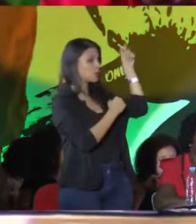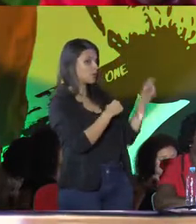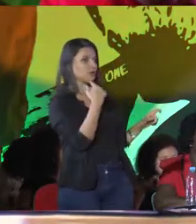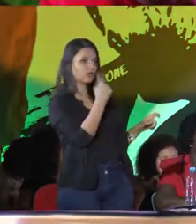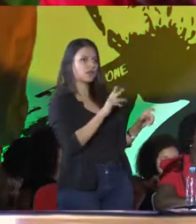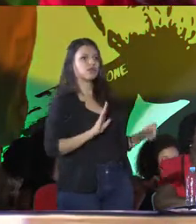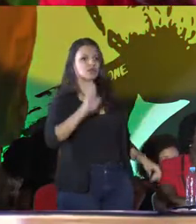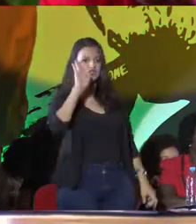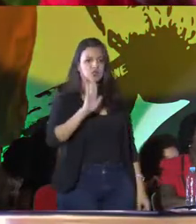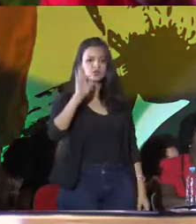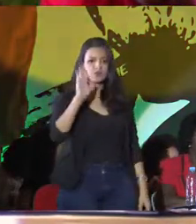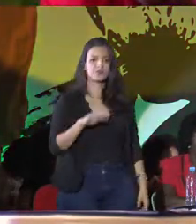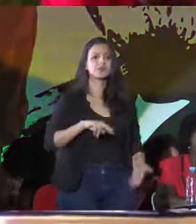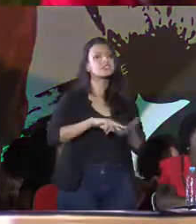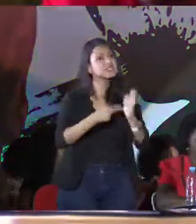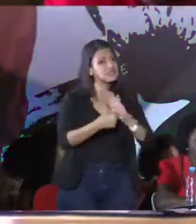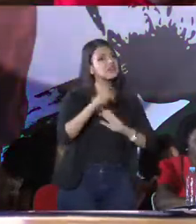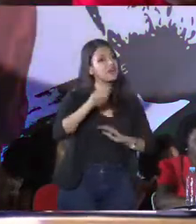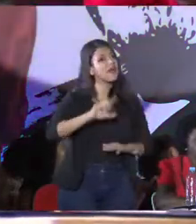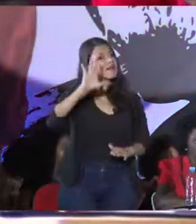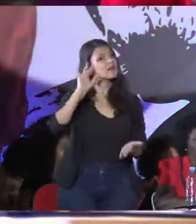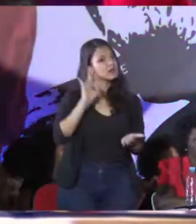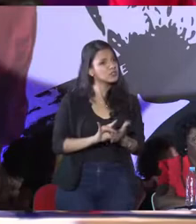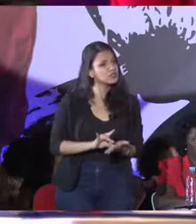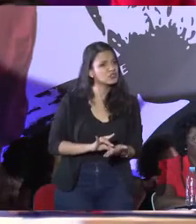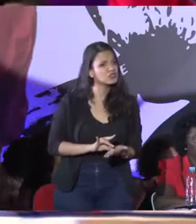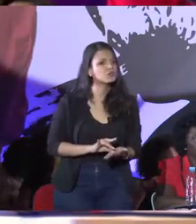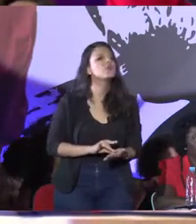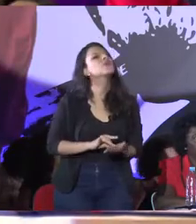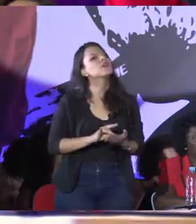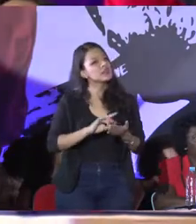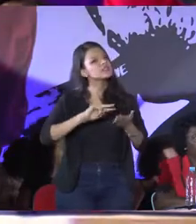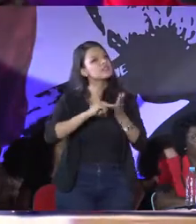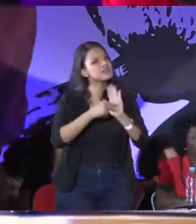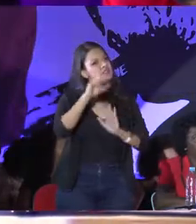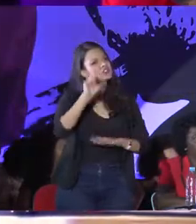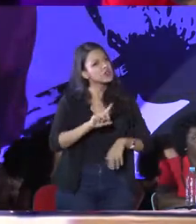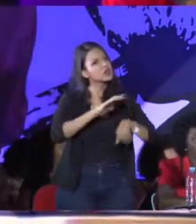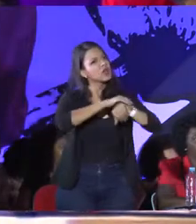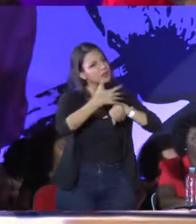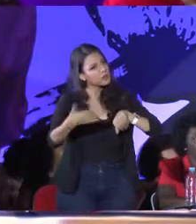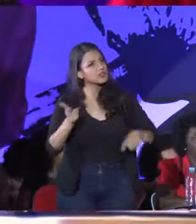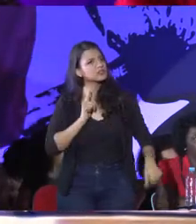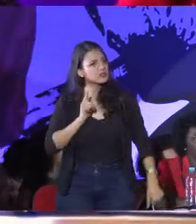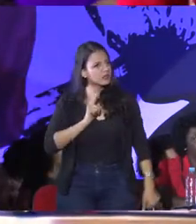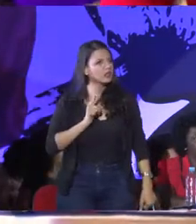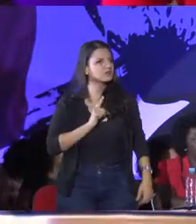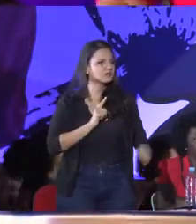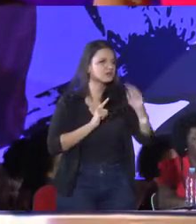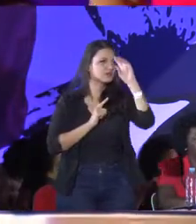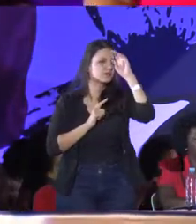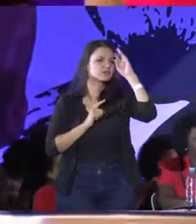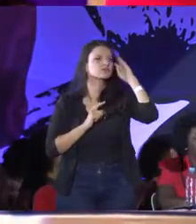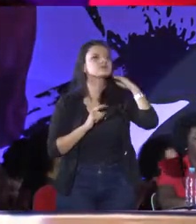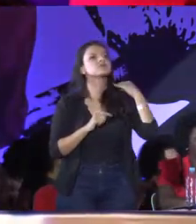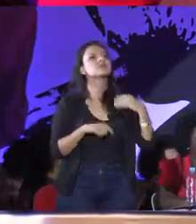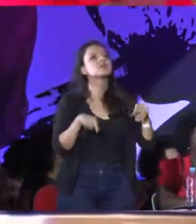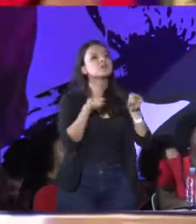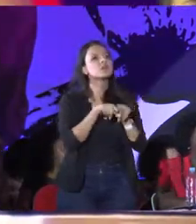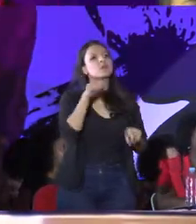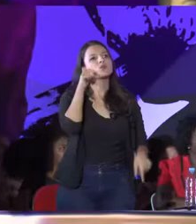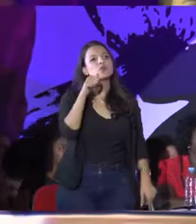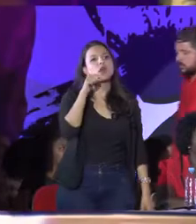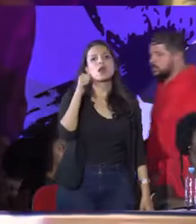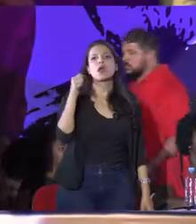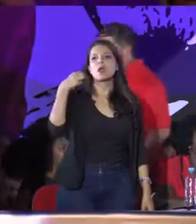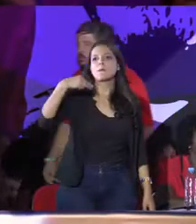É legítimo e é muito bem, e é democrático, é um direito os companheiros apresentarem a candidatura da companheira